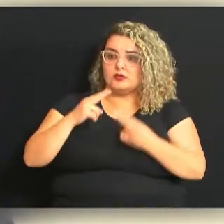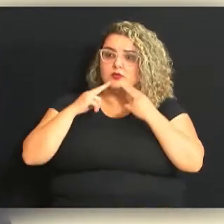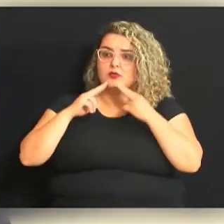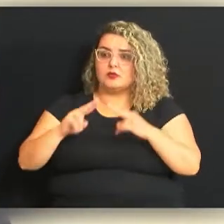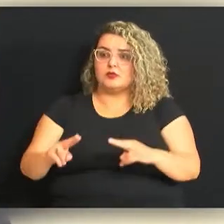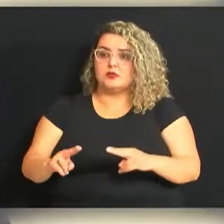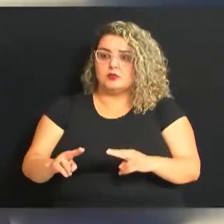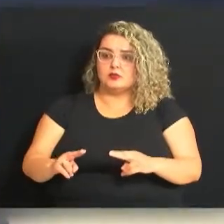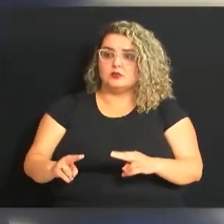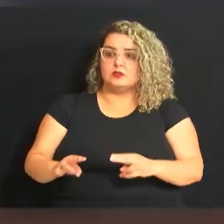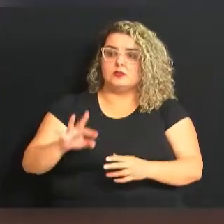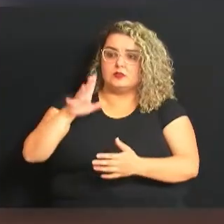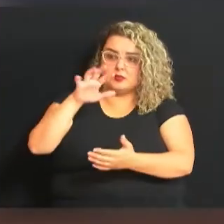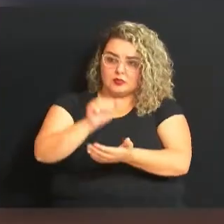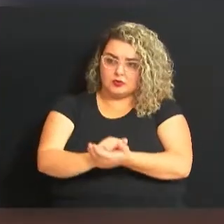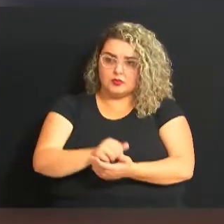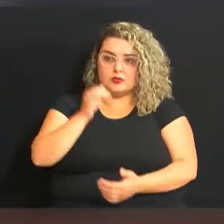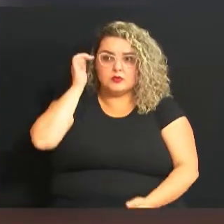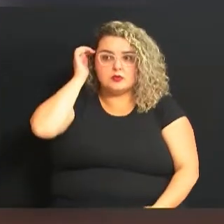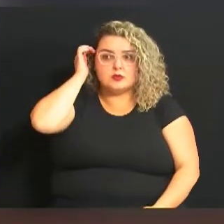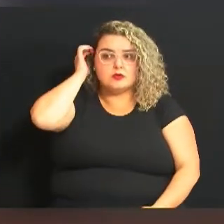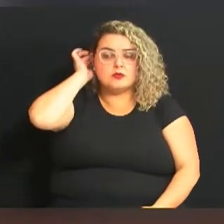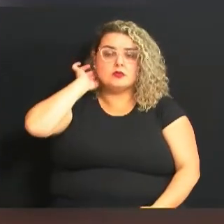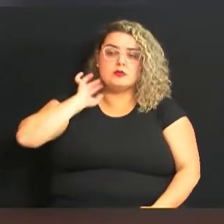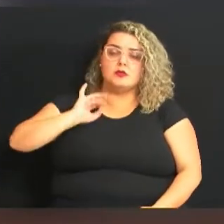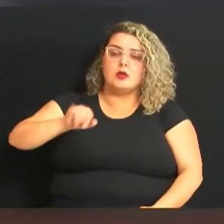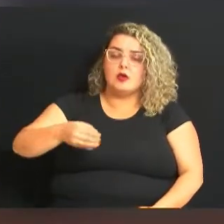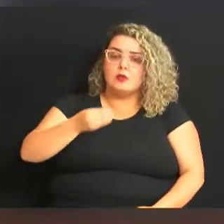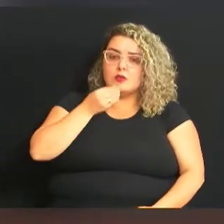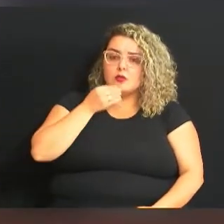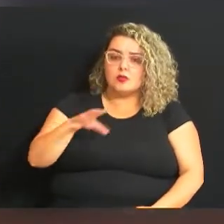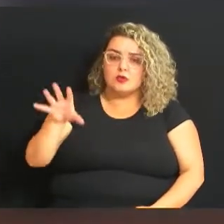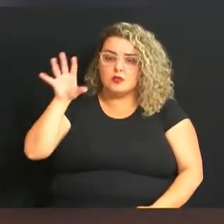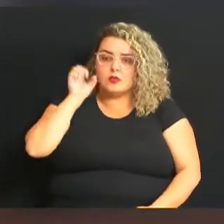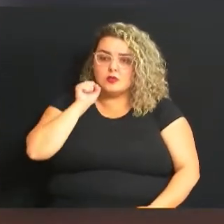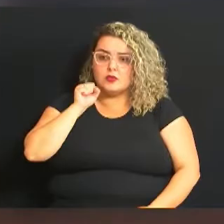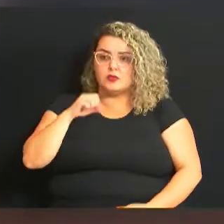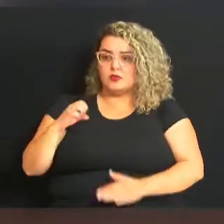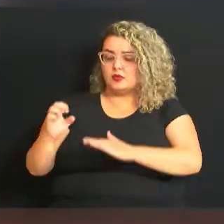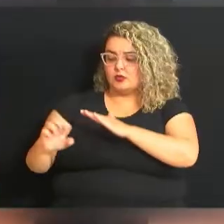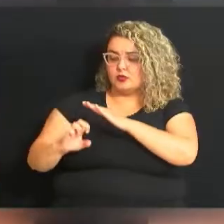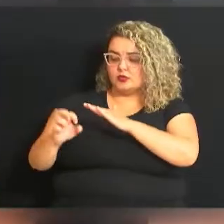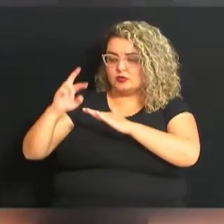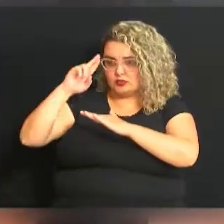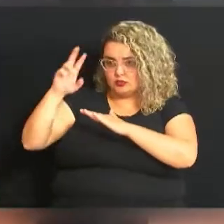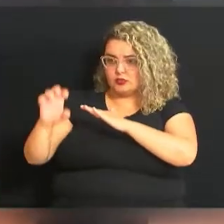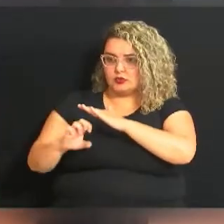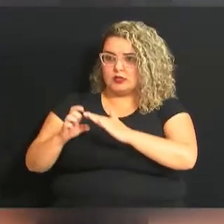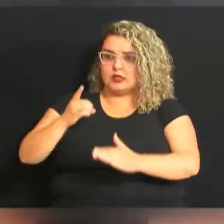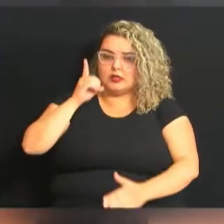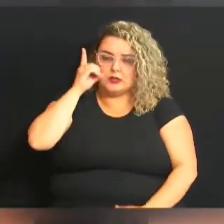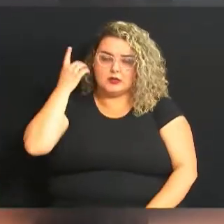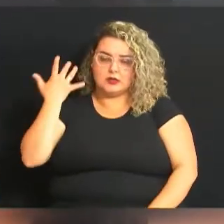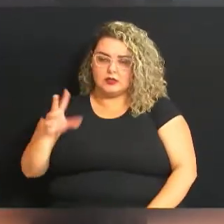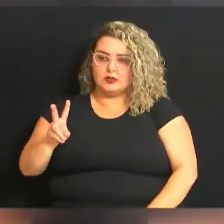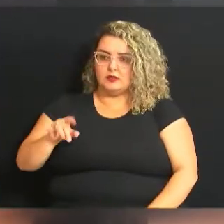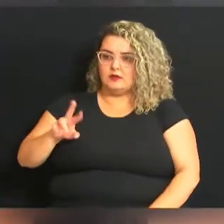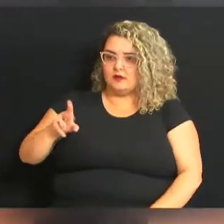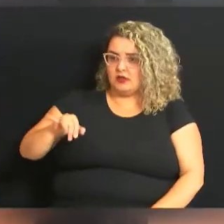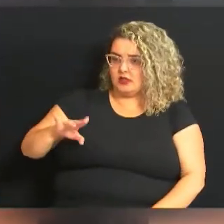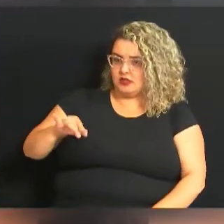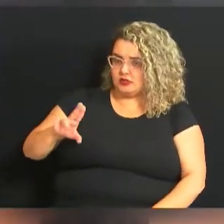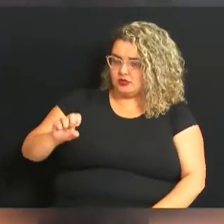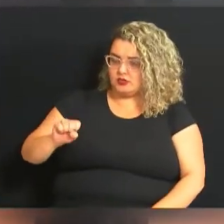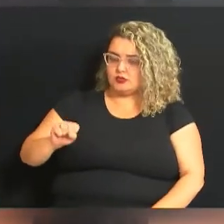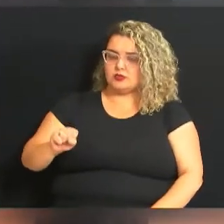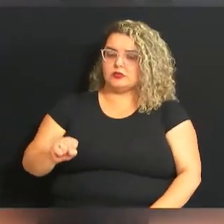por ordem de inscrição. Na oportunidade, foram ouvidos os empresários Danilo Palma, Vinícius Zaidan, que é responsável